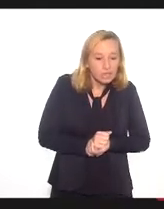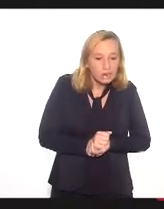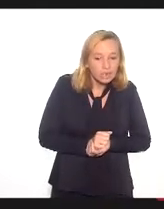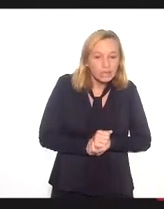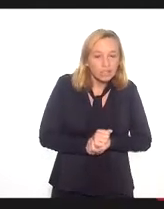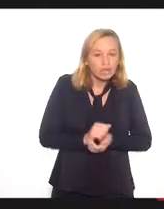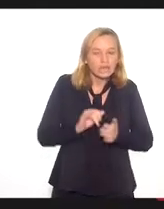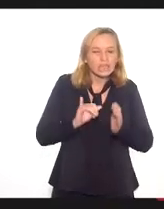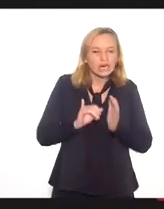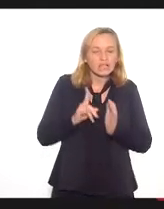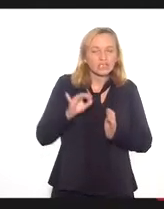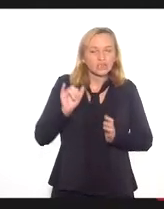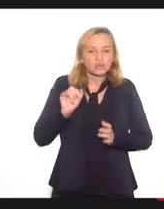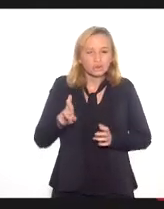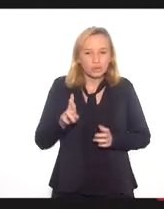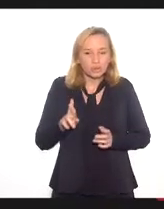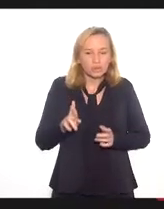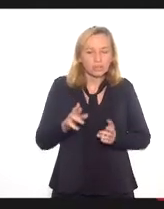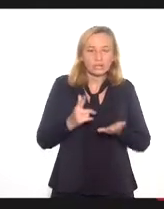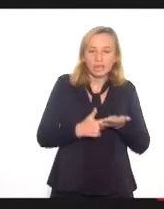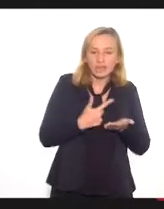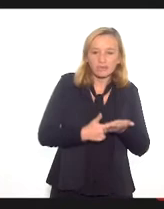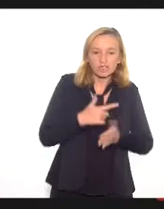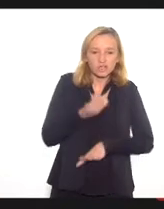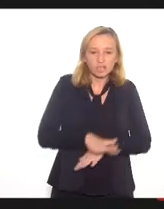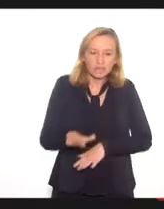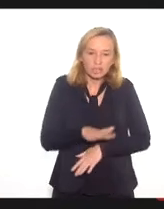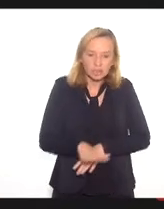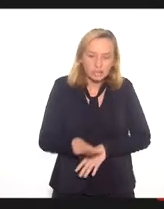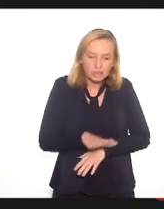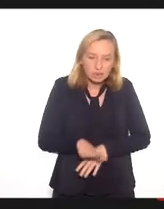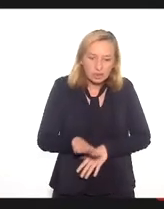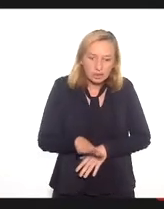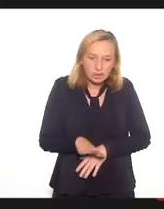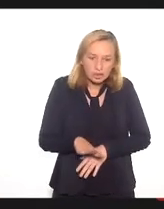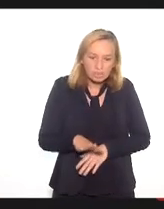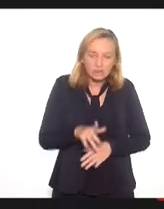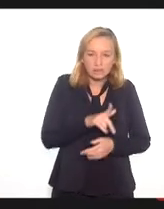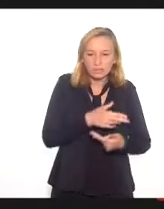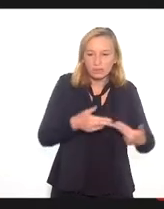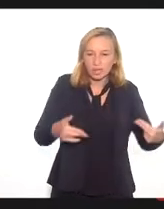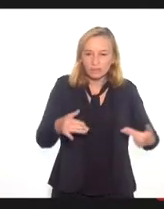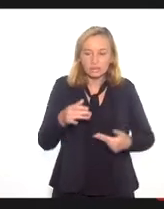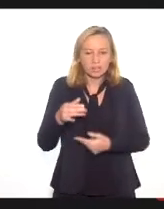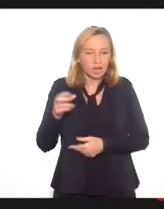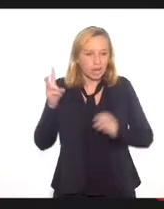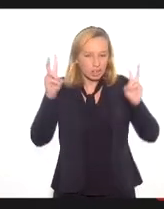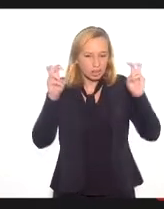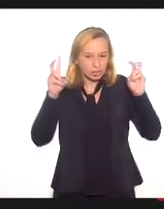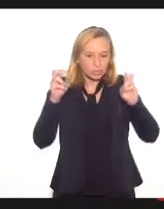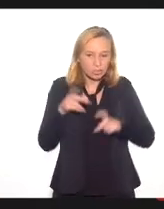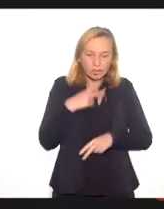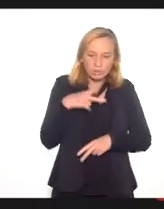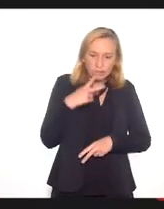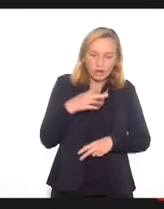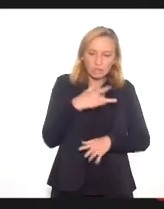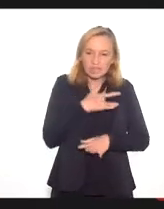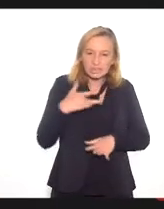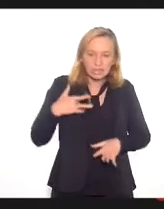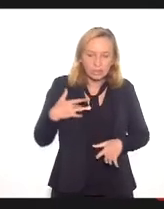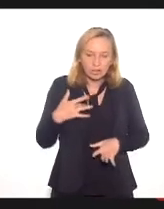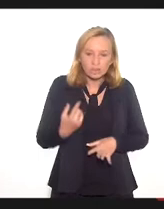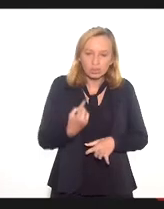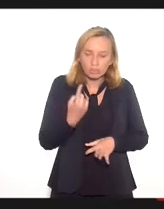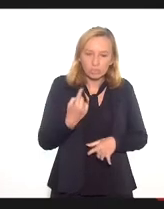editor da revista The Lancet, que ele coloca uma série de questões e a gente quando fala da saúde é uma